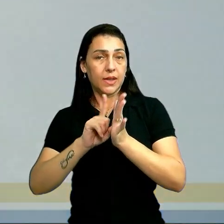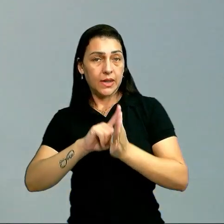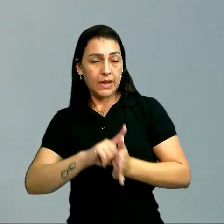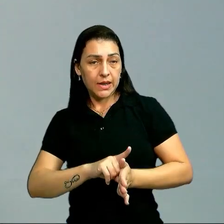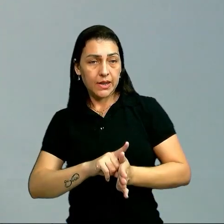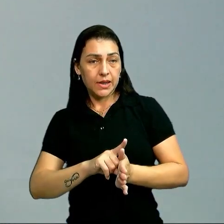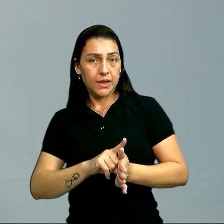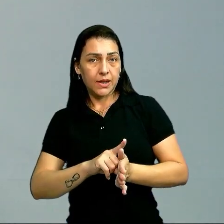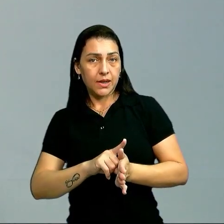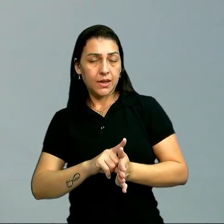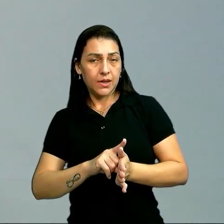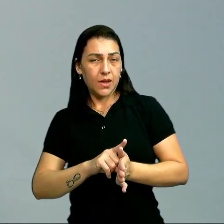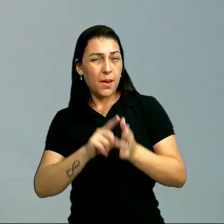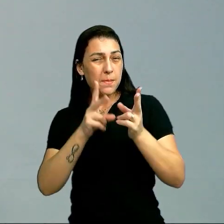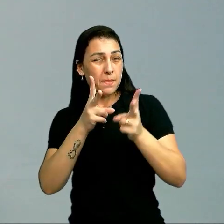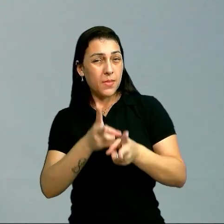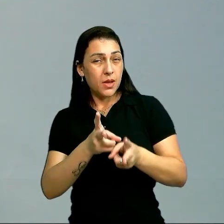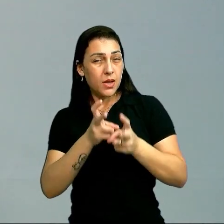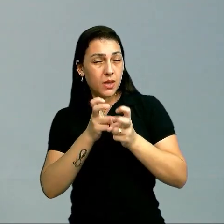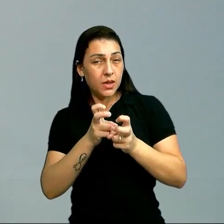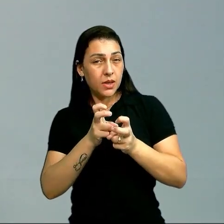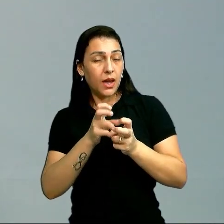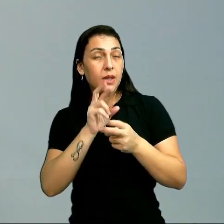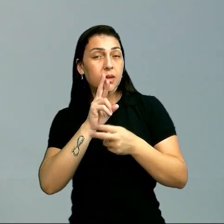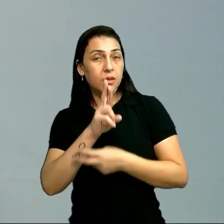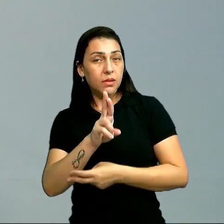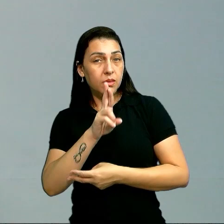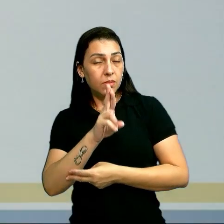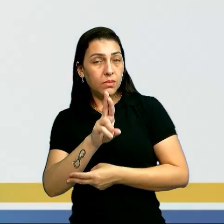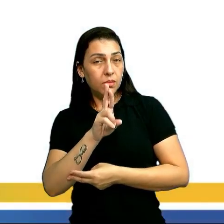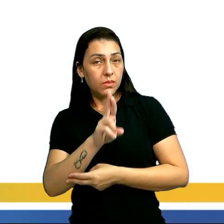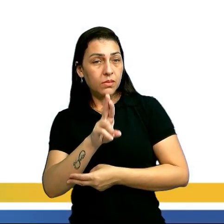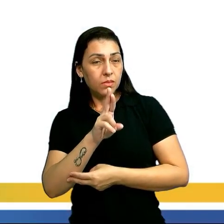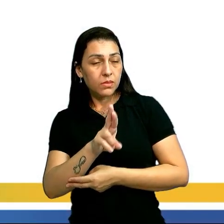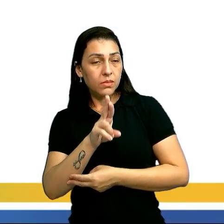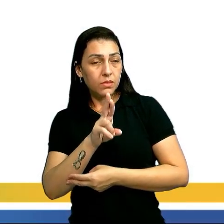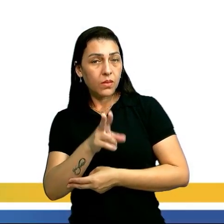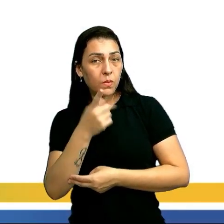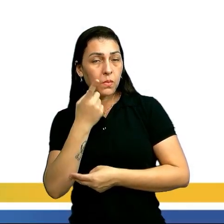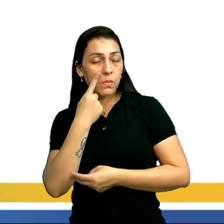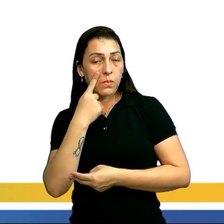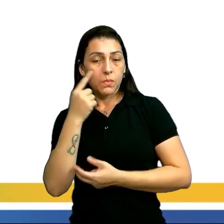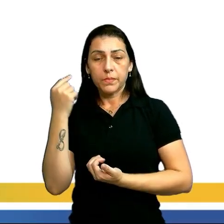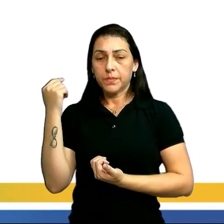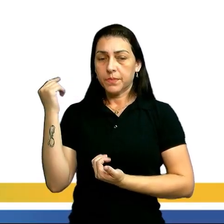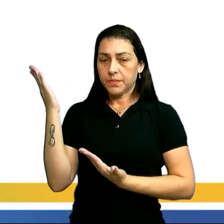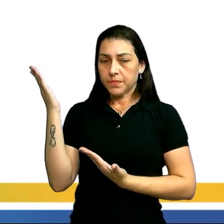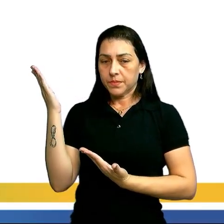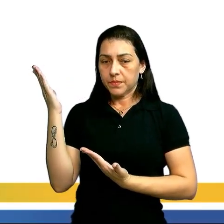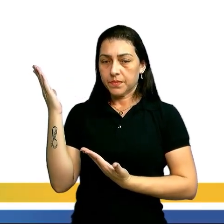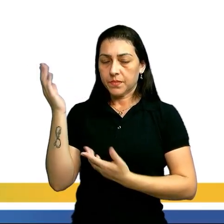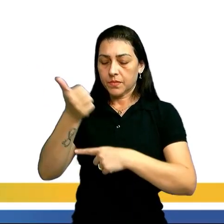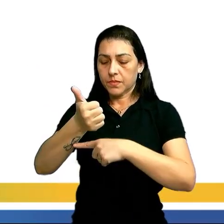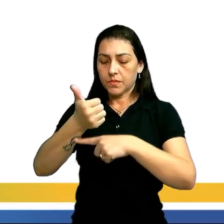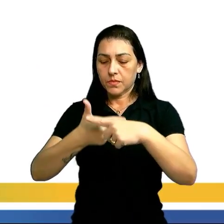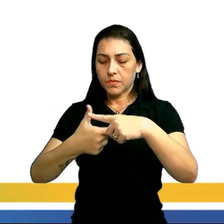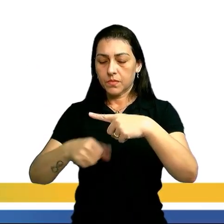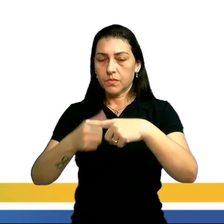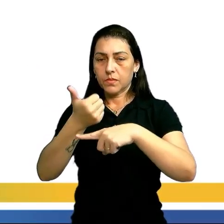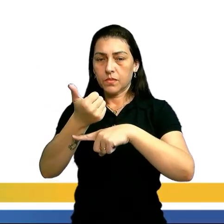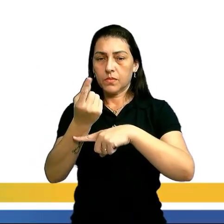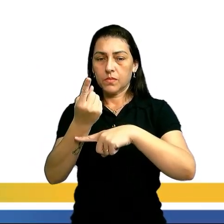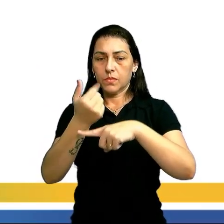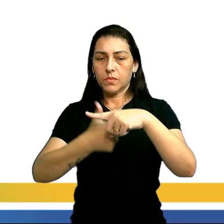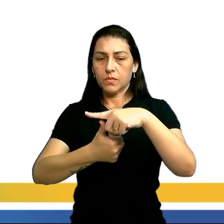Antes de tudo, observe que todas as respostas, tá? Olha aí, ó. 1 sobre 29, 1 sobre